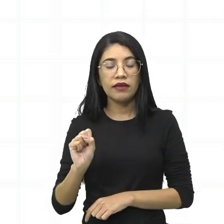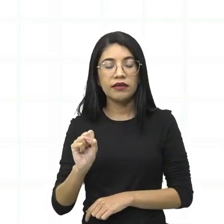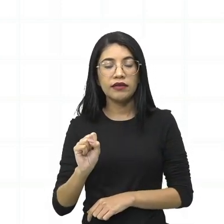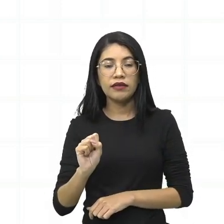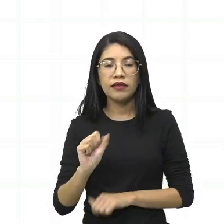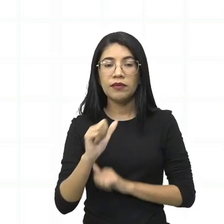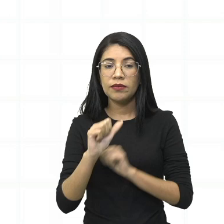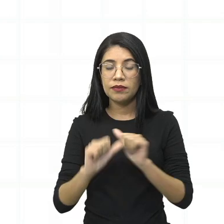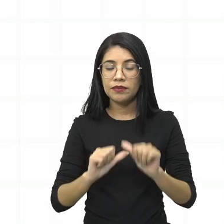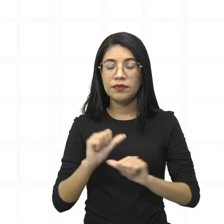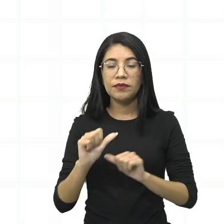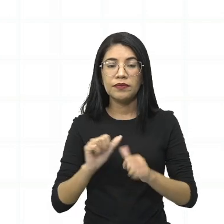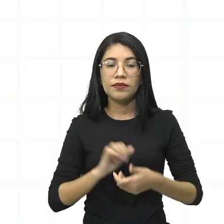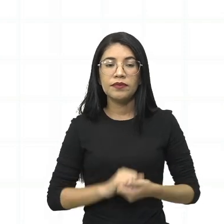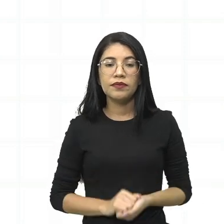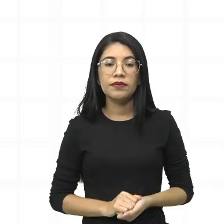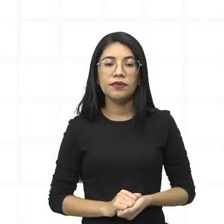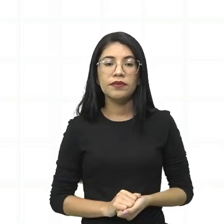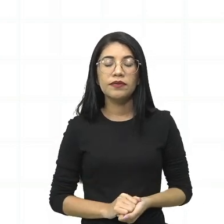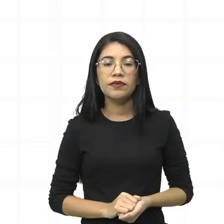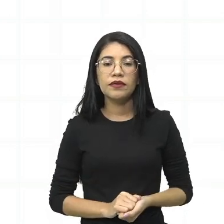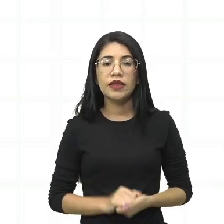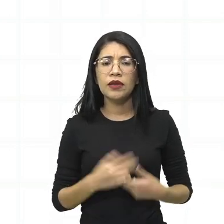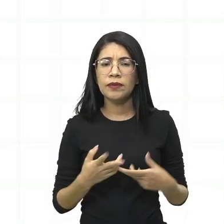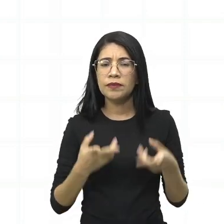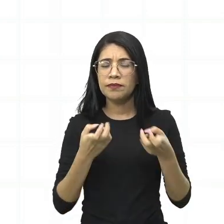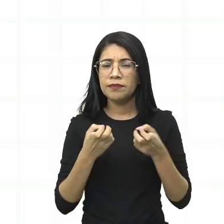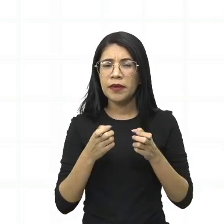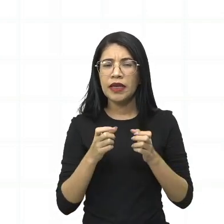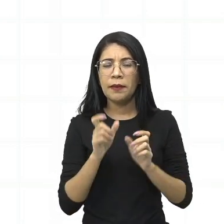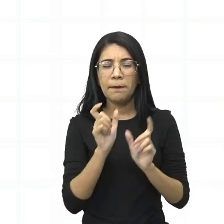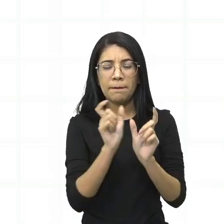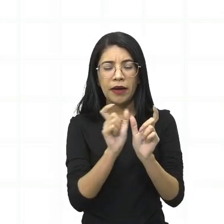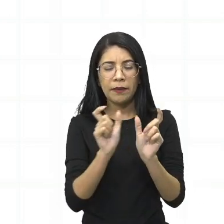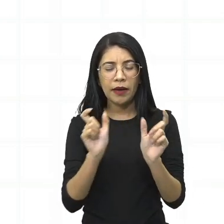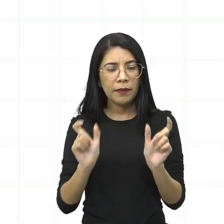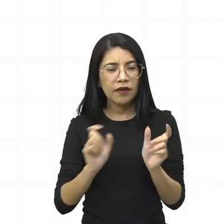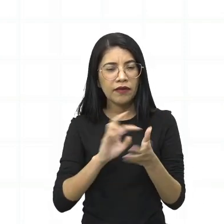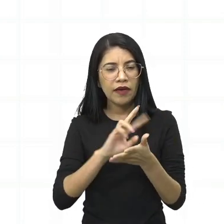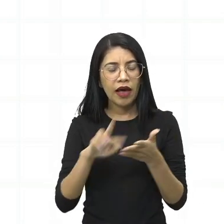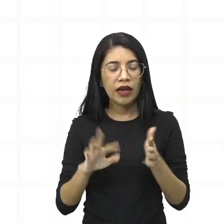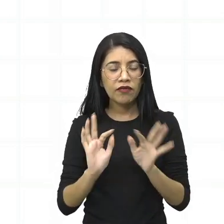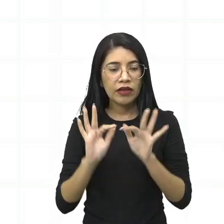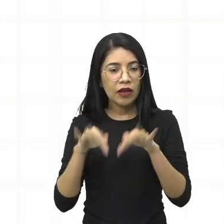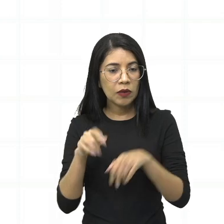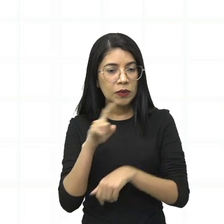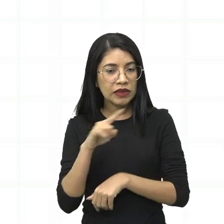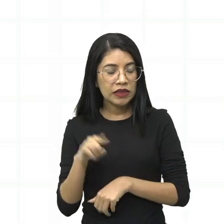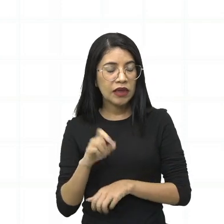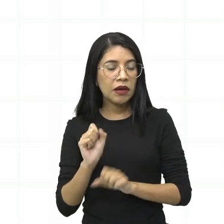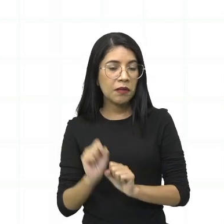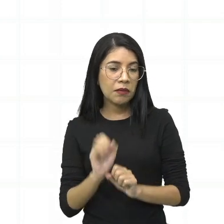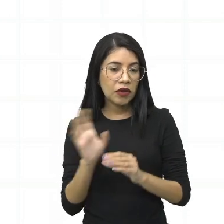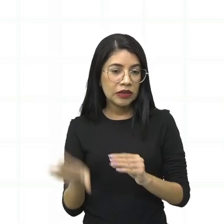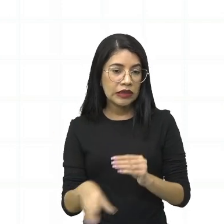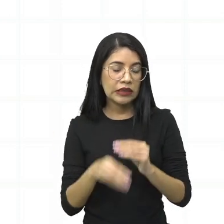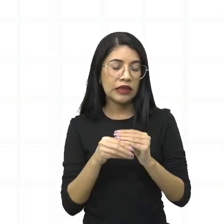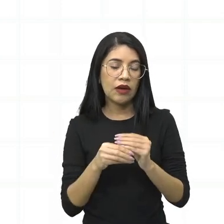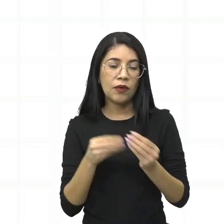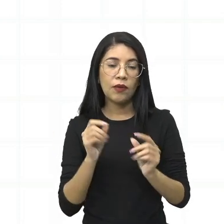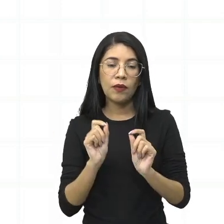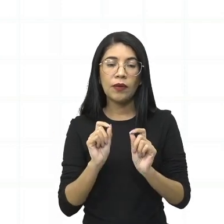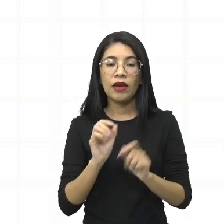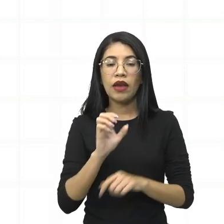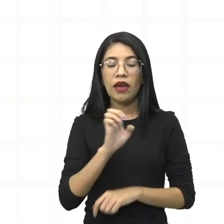e rapazes. Quando vocês verem aí as palavras, né, que terminam em Z, podem acrescentar o ES, né, que está